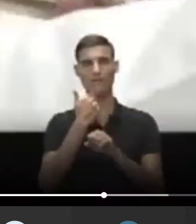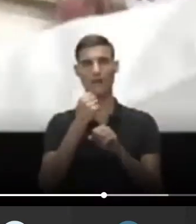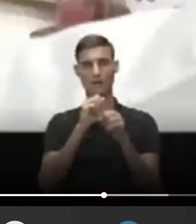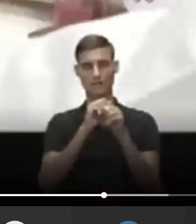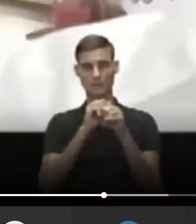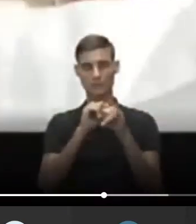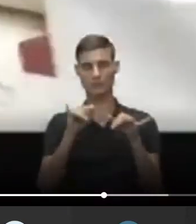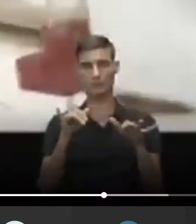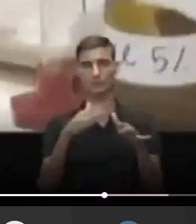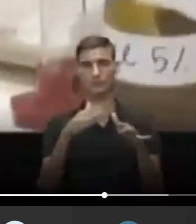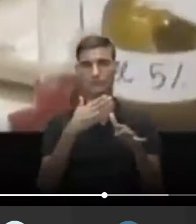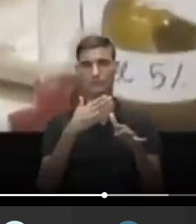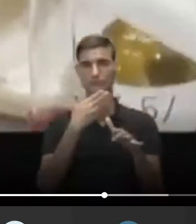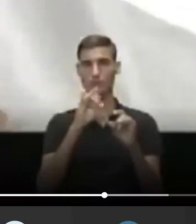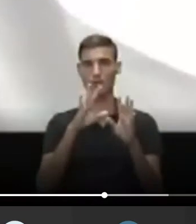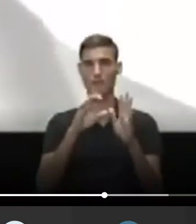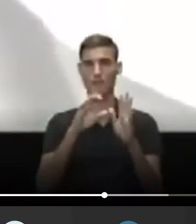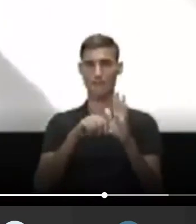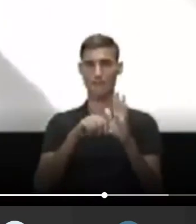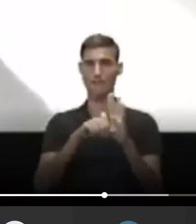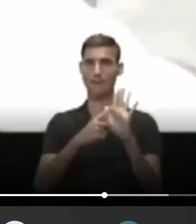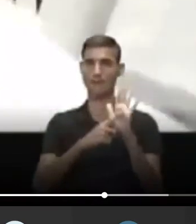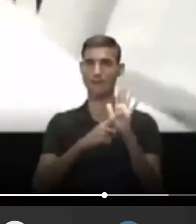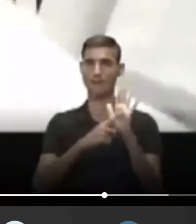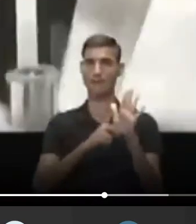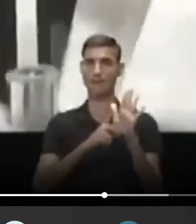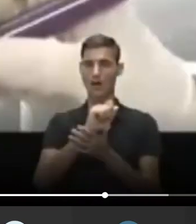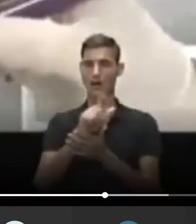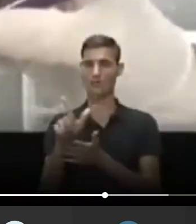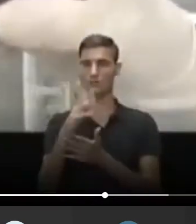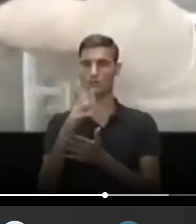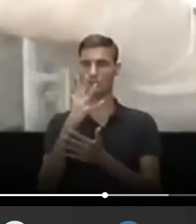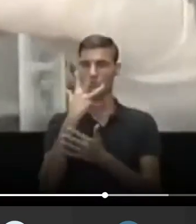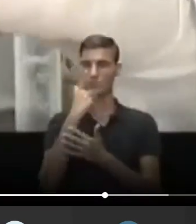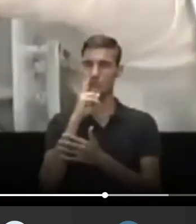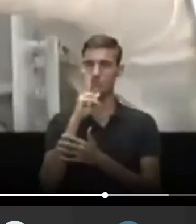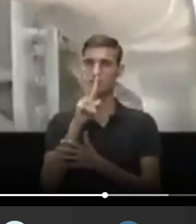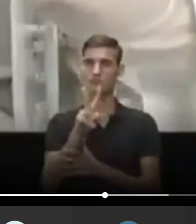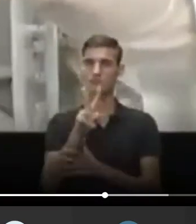E fazer, essa é a minha primeira amostra, né? Identifico a minha primeira amostra.